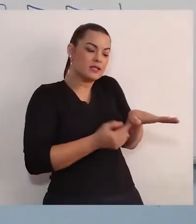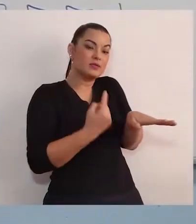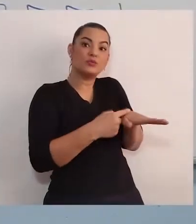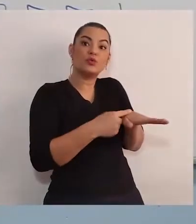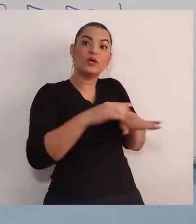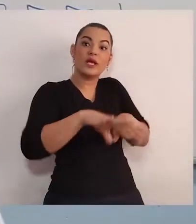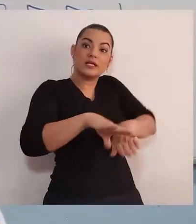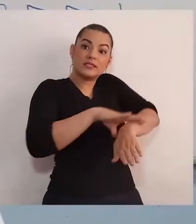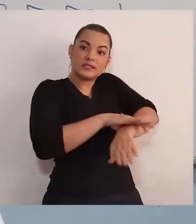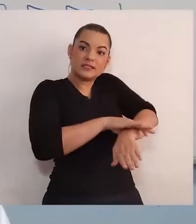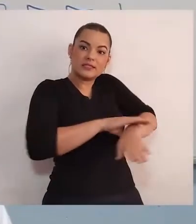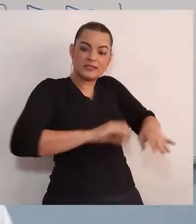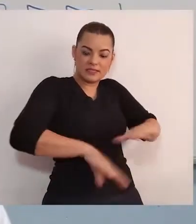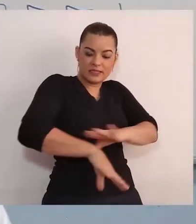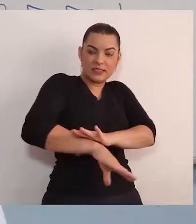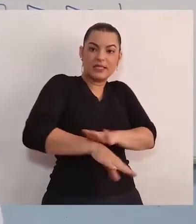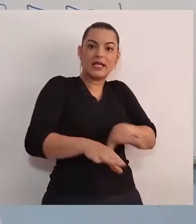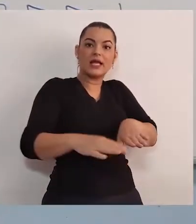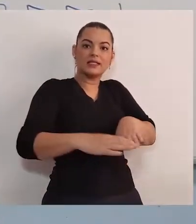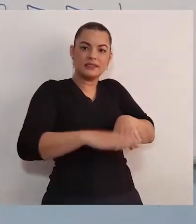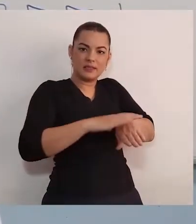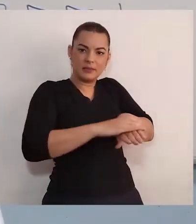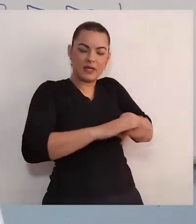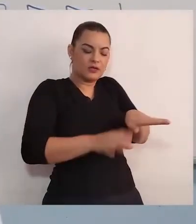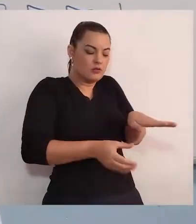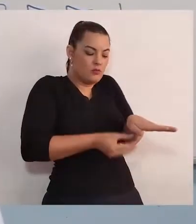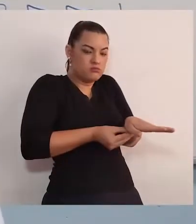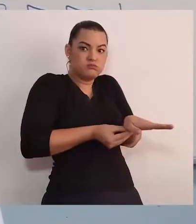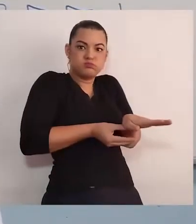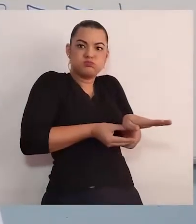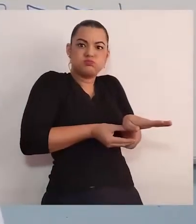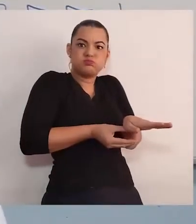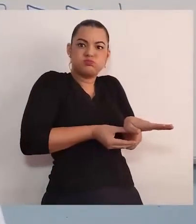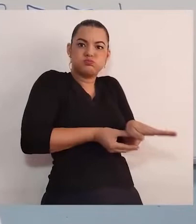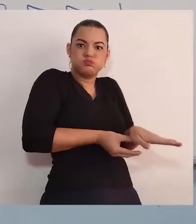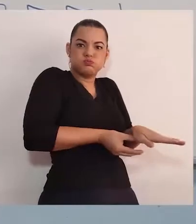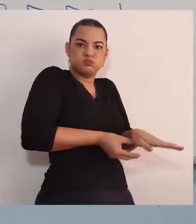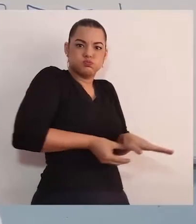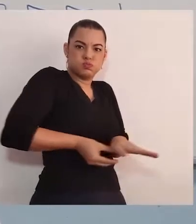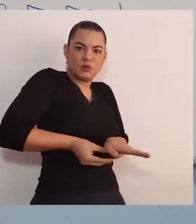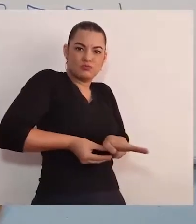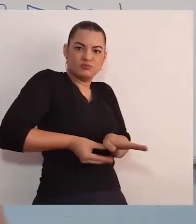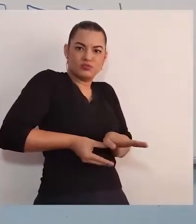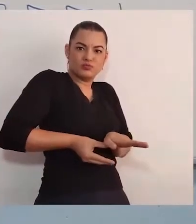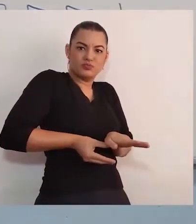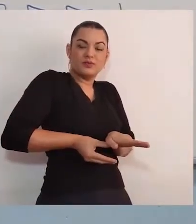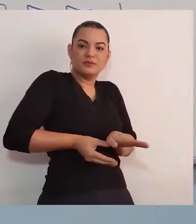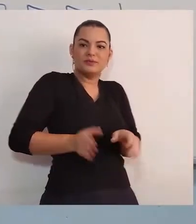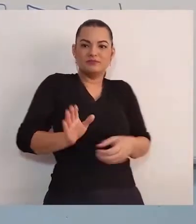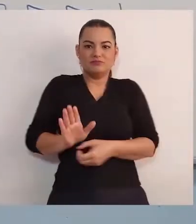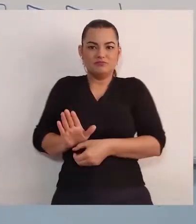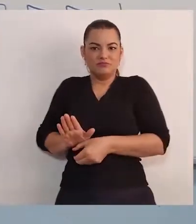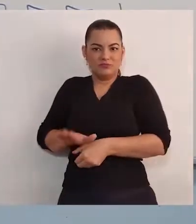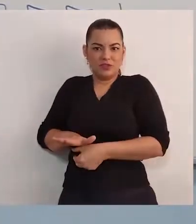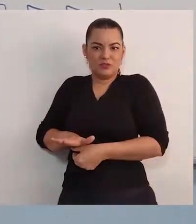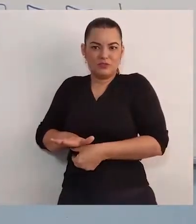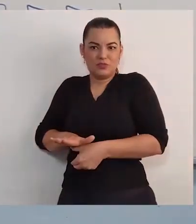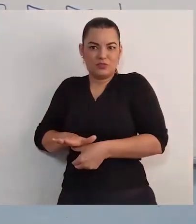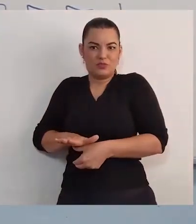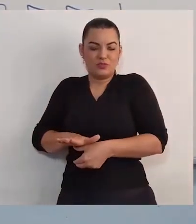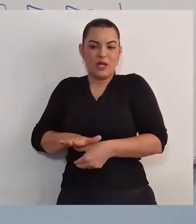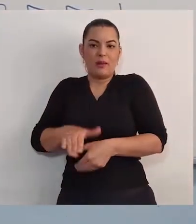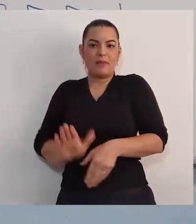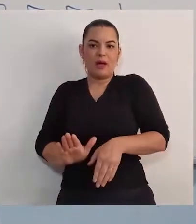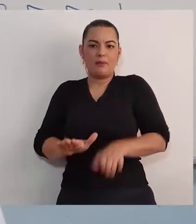usam sapatos com saltos, né? As botas, com saltos maiores. Então eles batem mais a parte do solado do